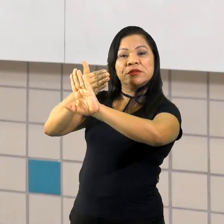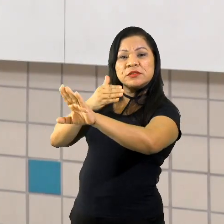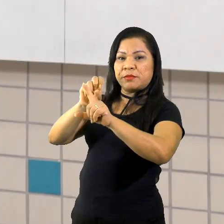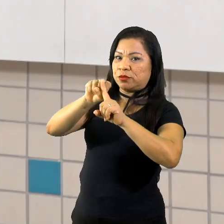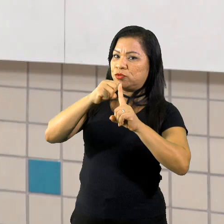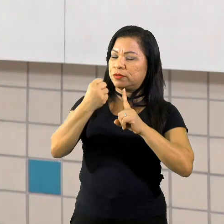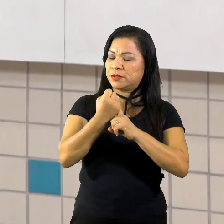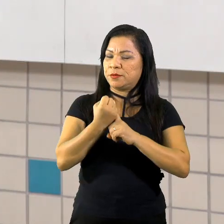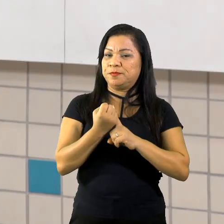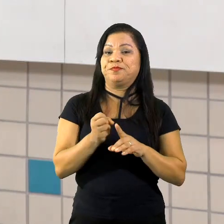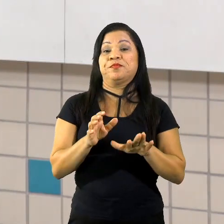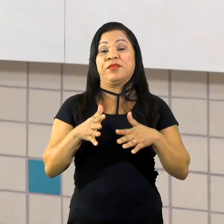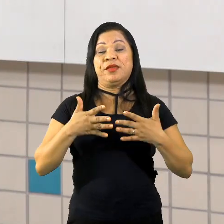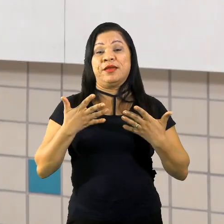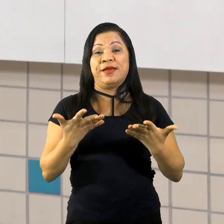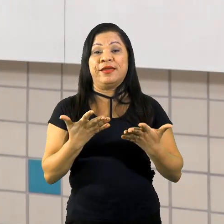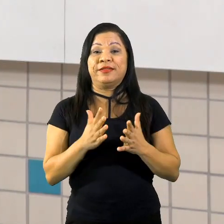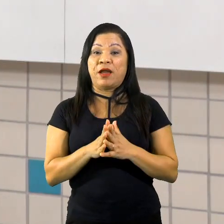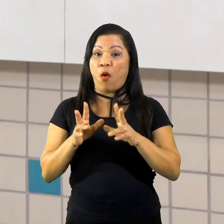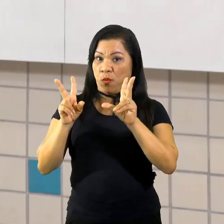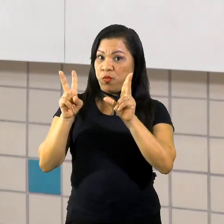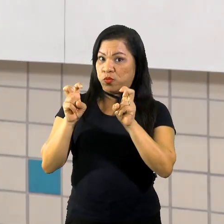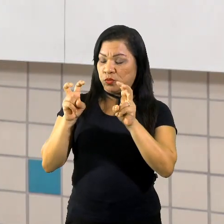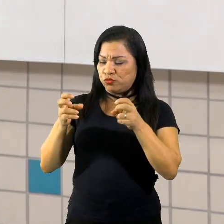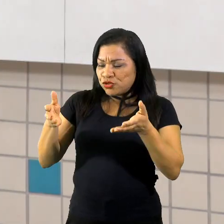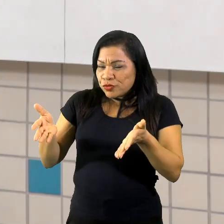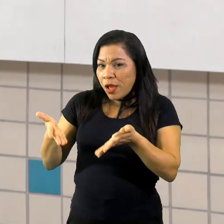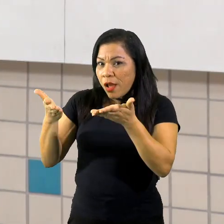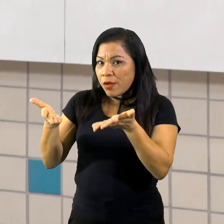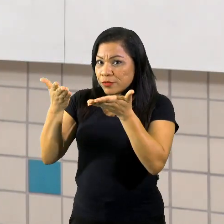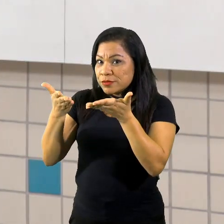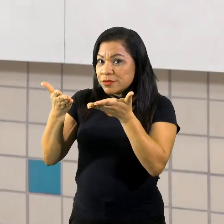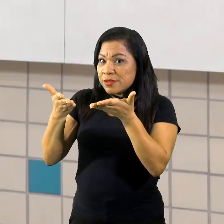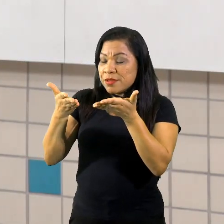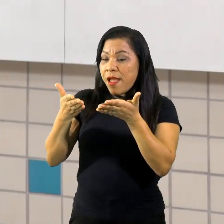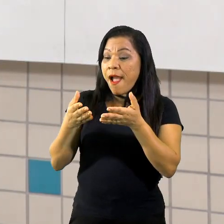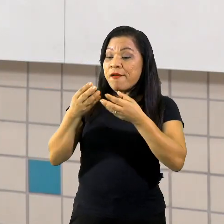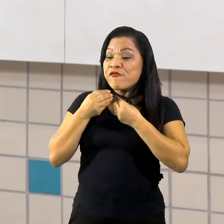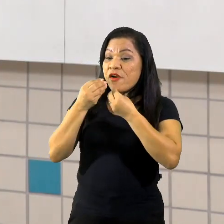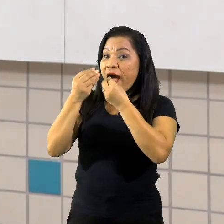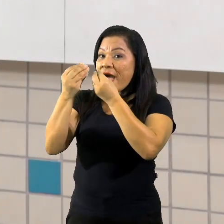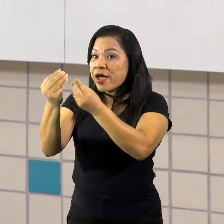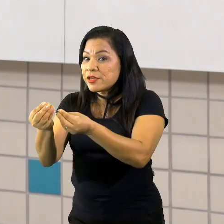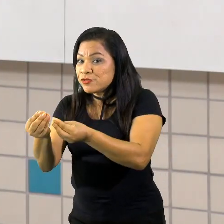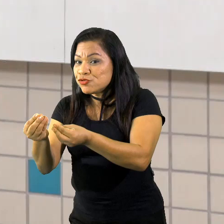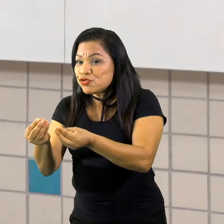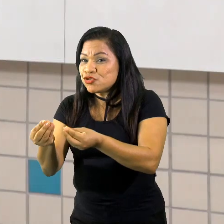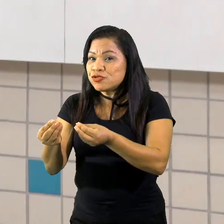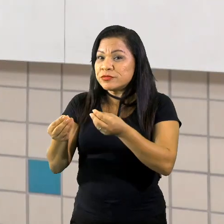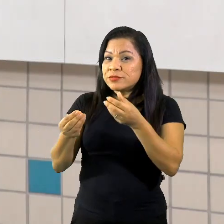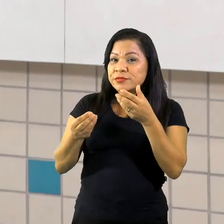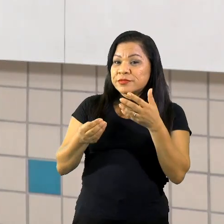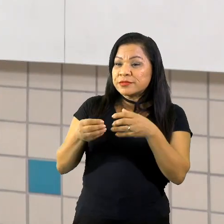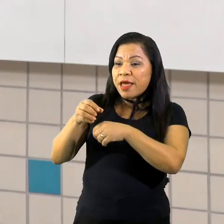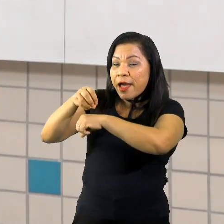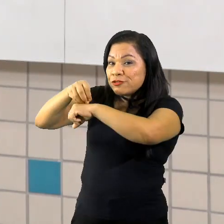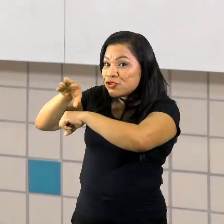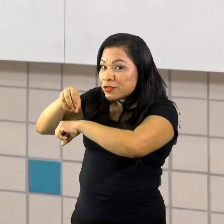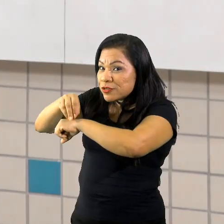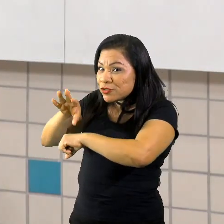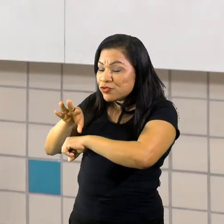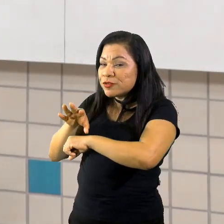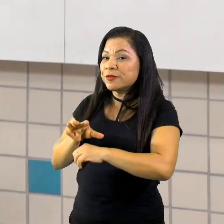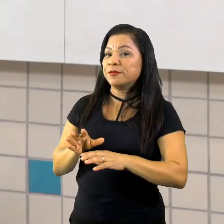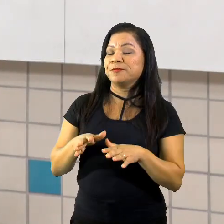título auxiliar, ele já vai te dar pistas do que esse texto vai falar. Então, nós observamos que nesse texto